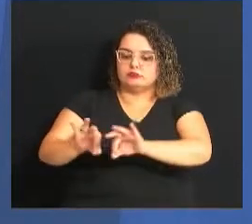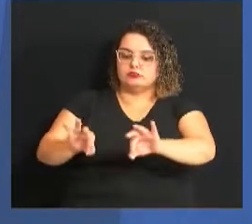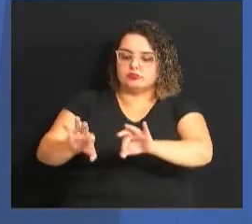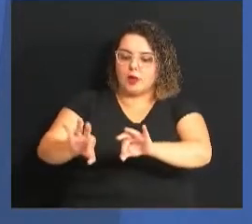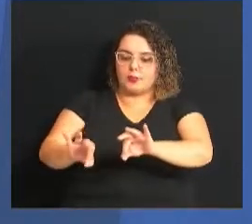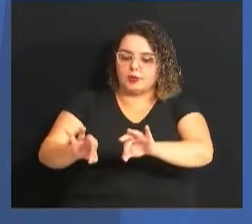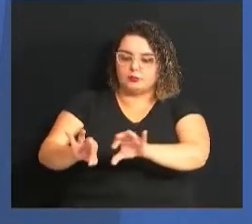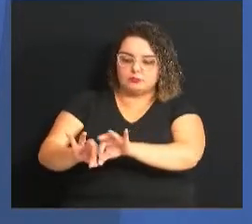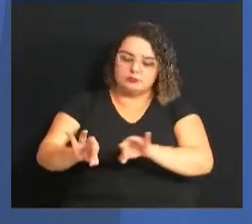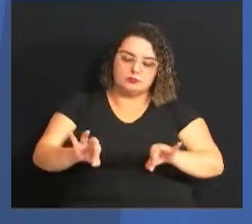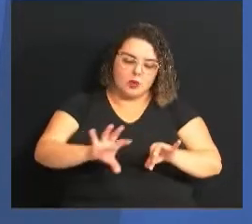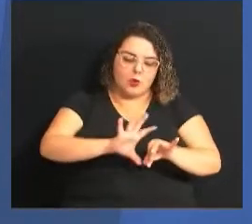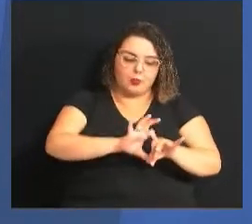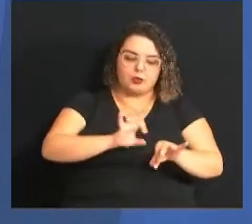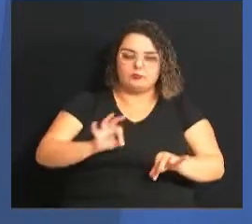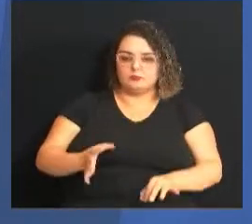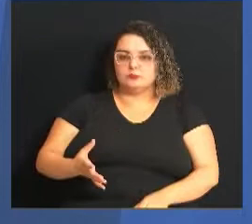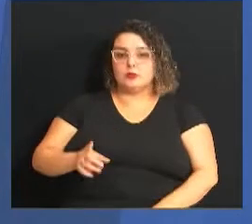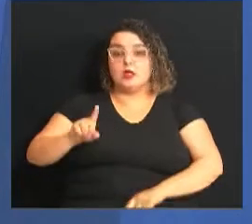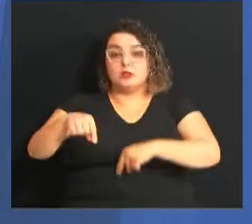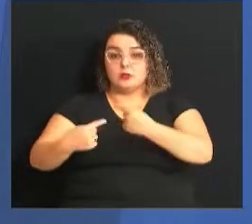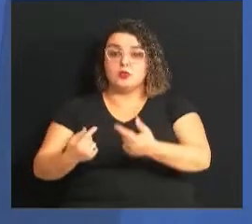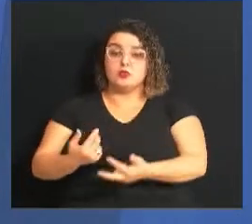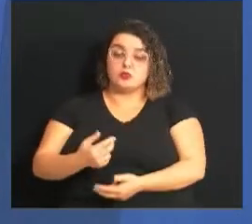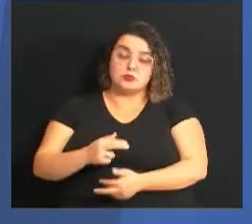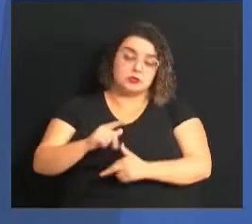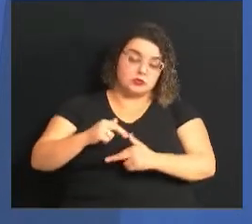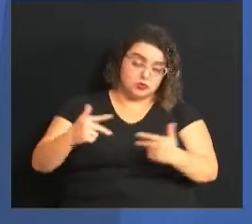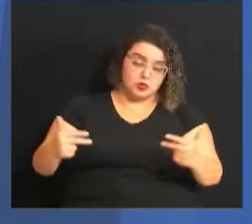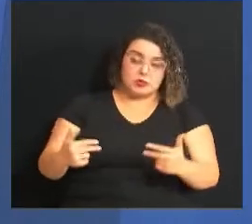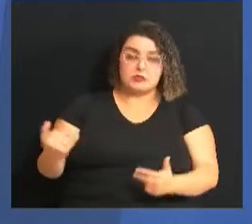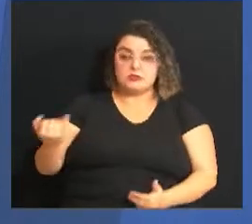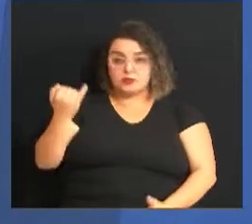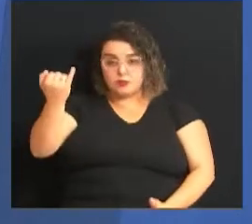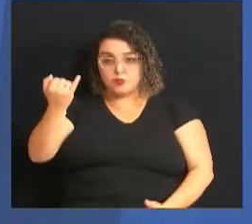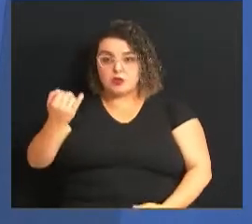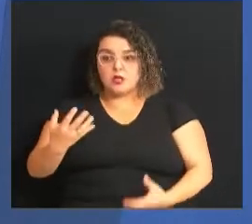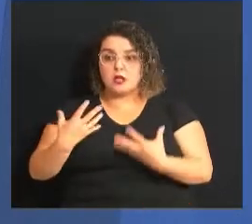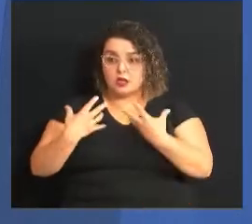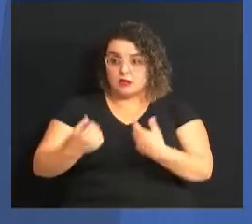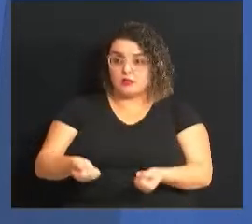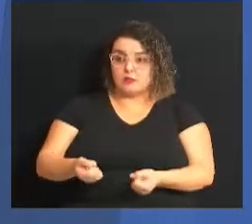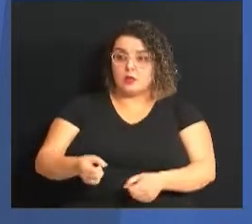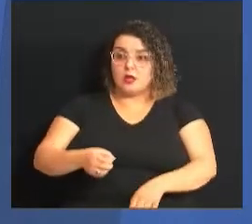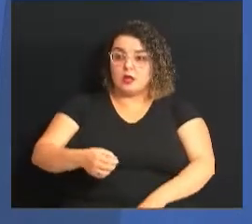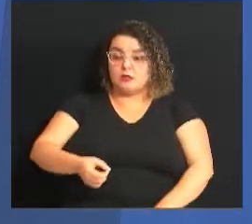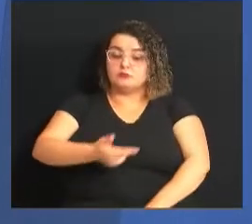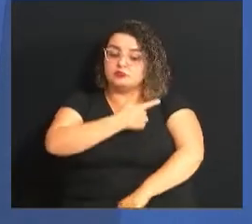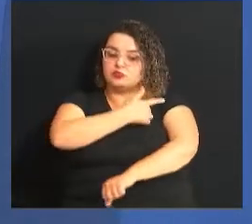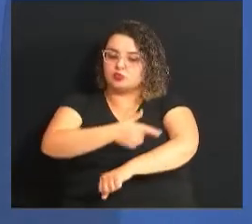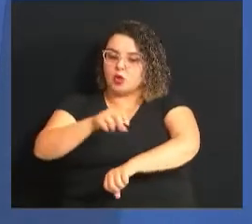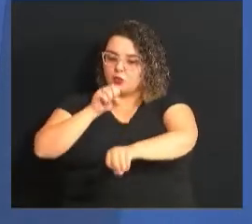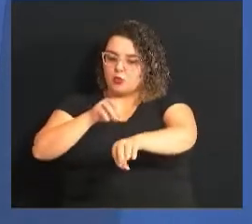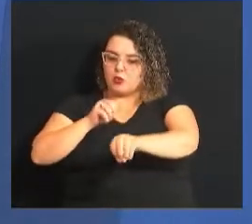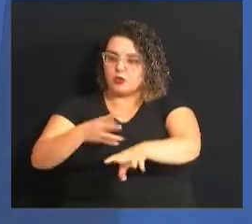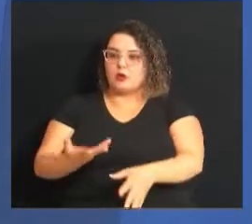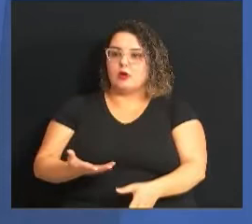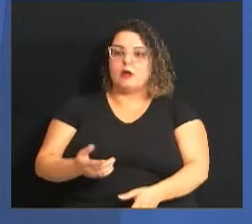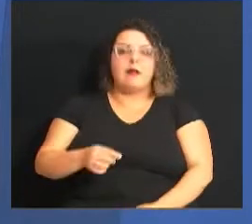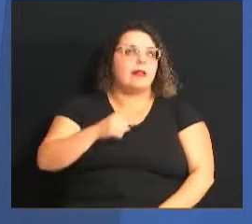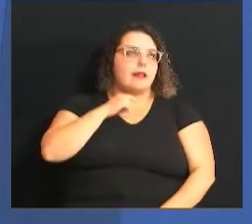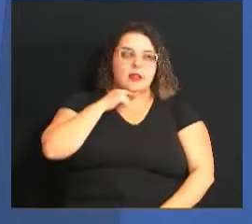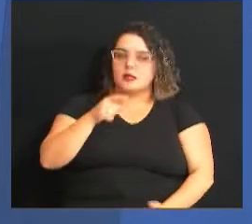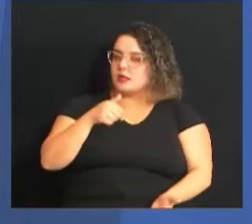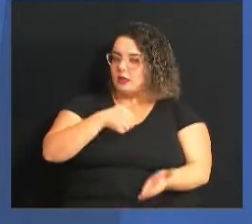informativos sobre outros itens importantes, lembrando, é uma ação de educação e conscientização, ninguém vai ser multado,